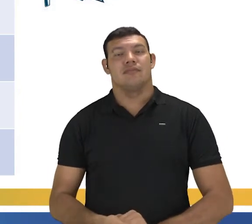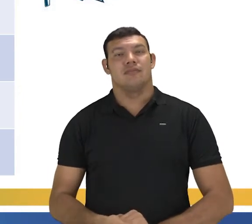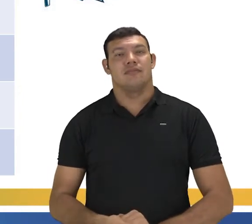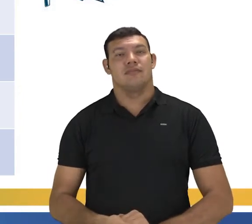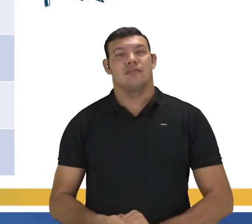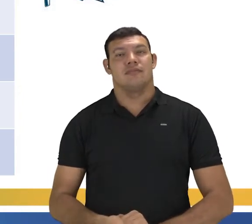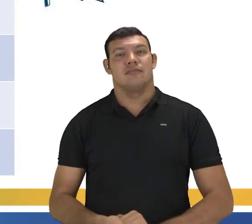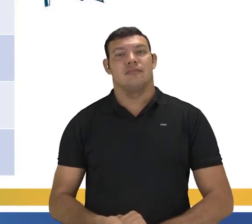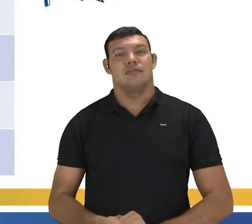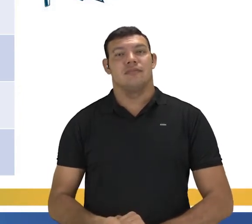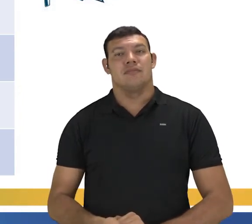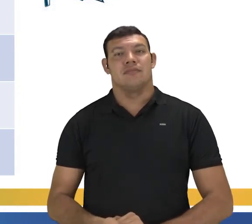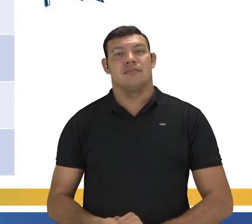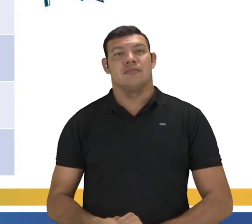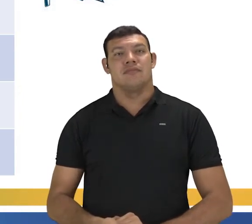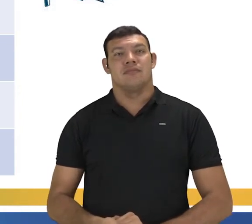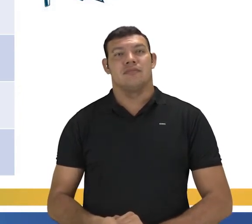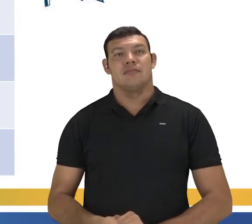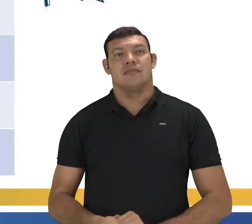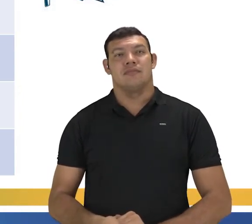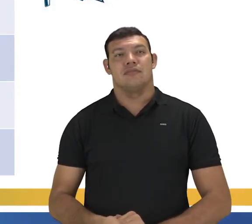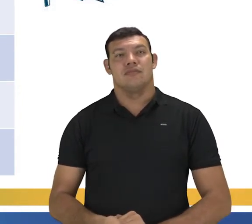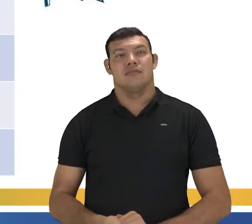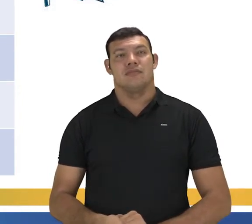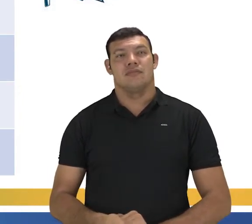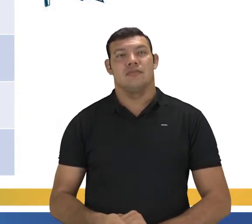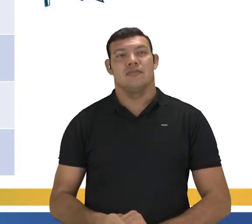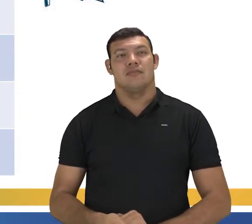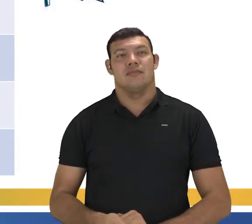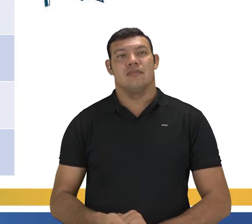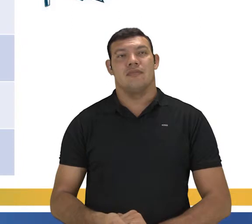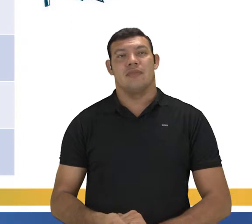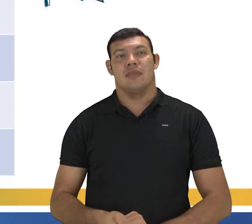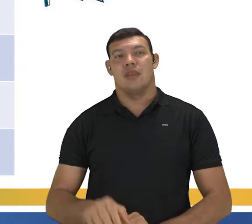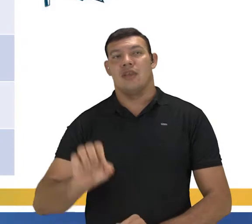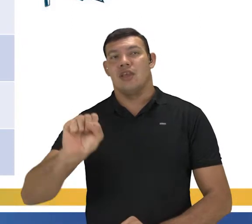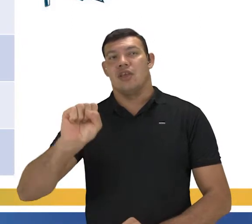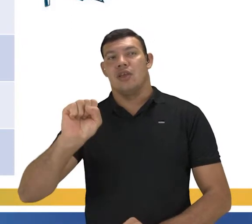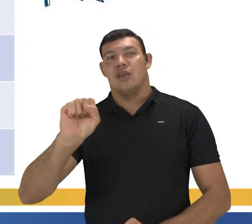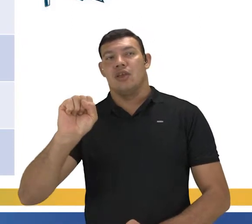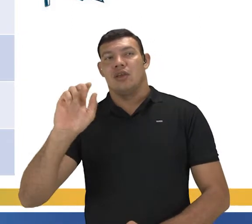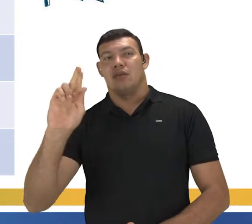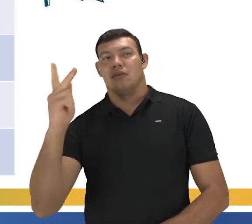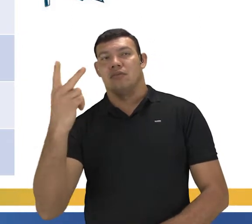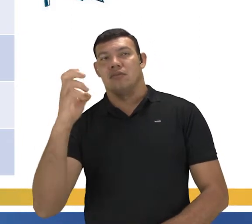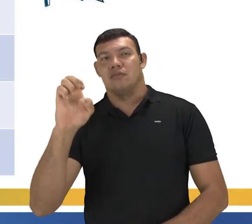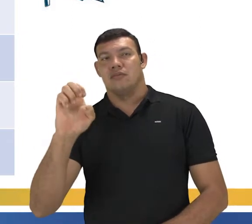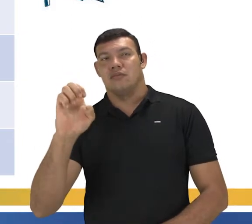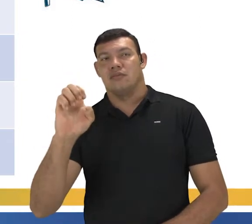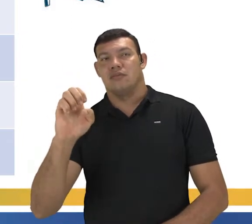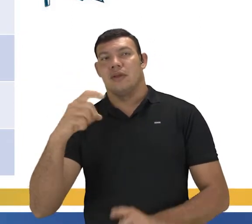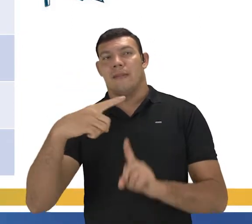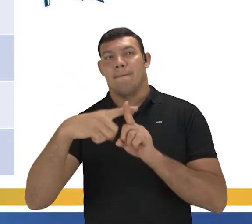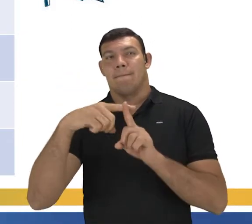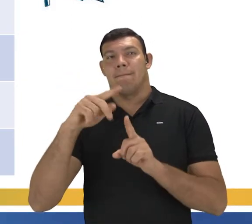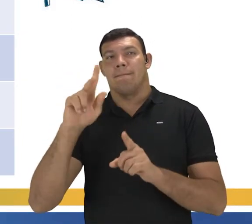nós temos ali no primeiro exemplo e sujeita a auxiliar mas